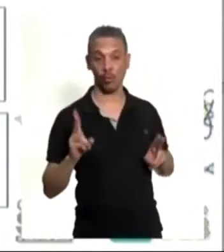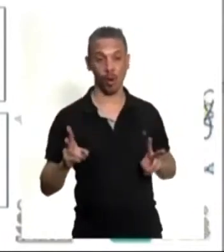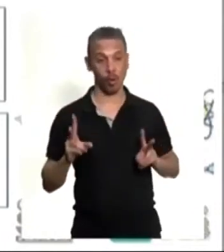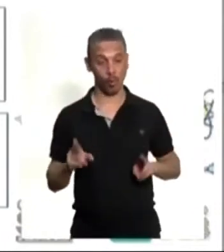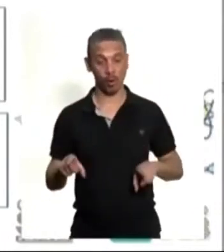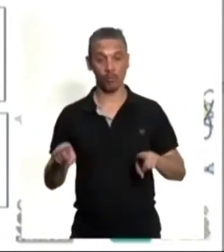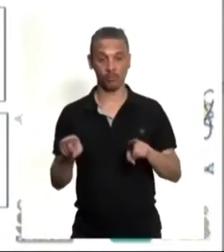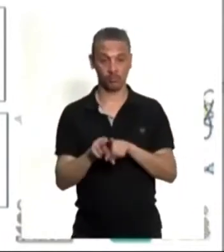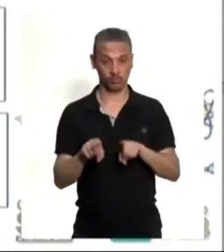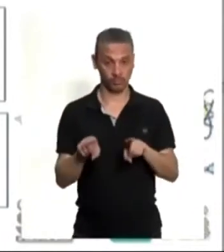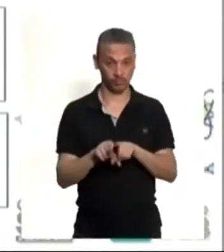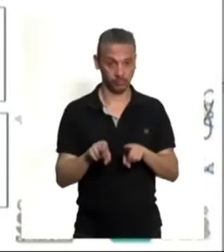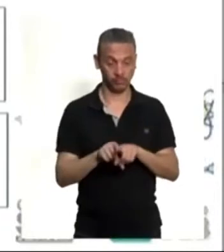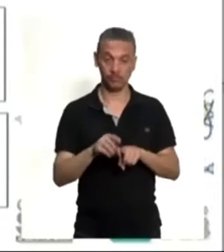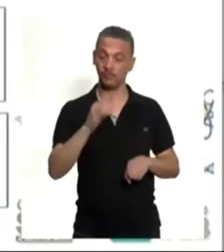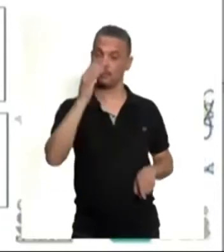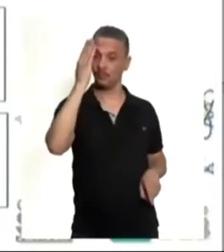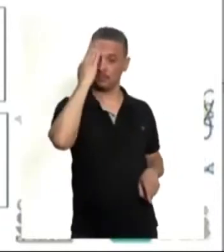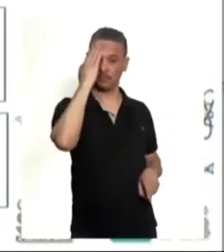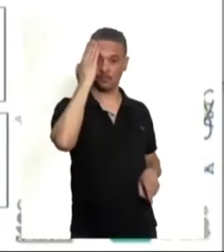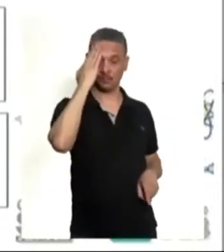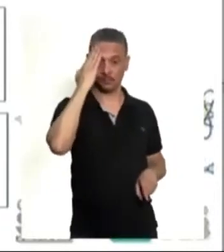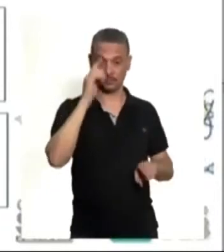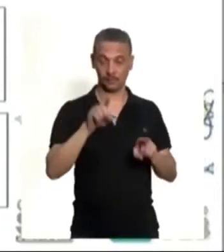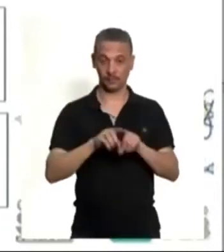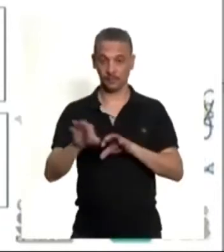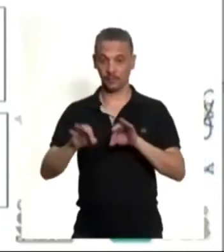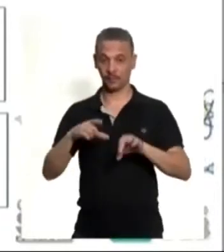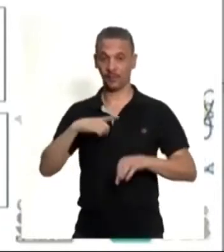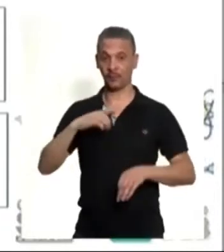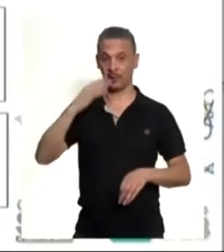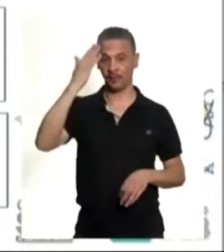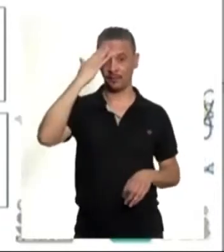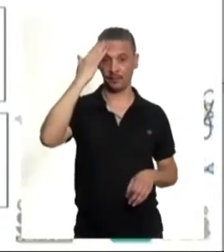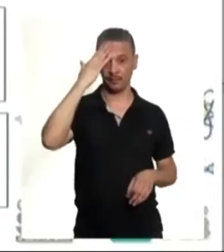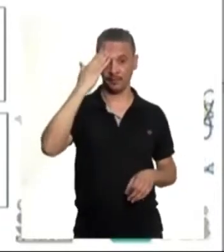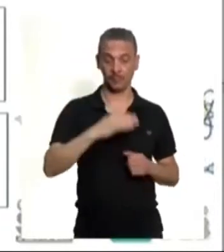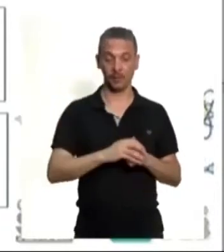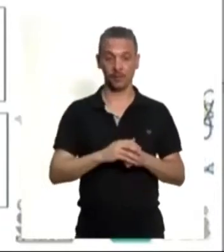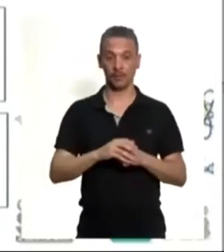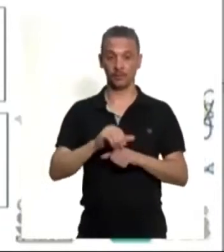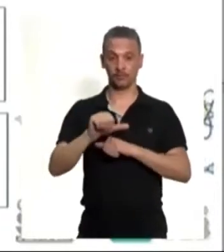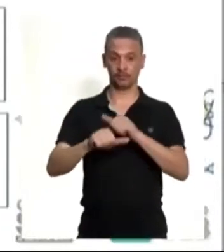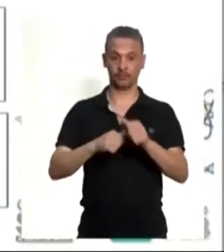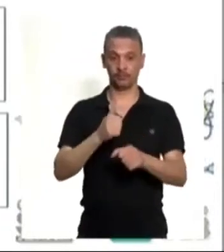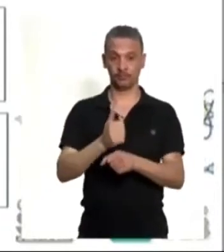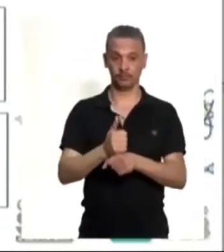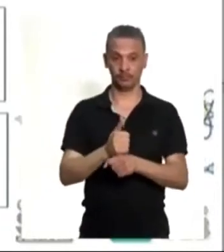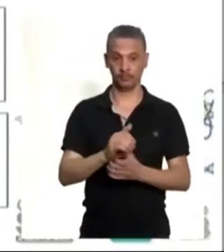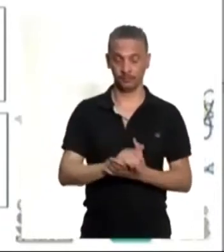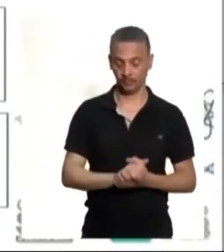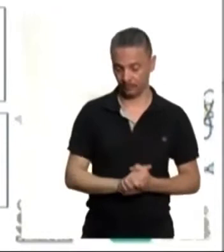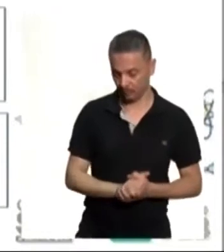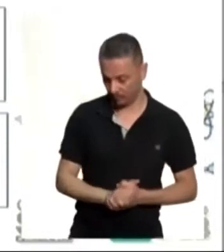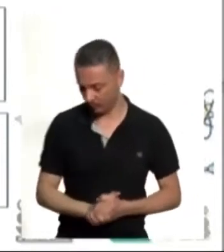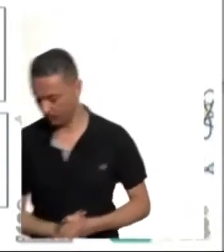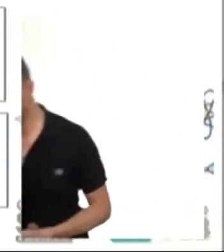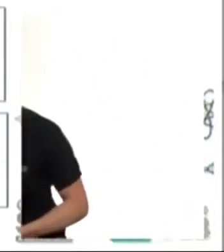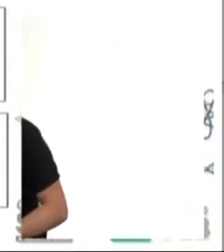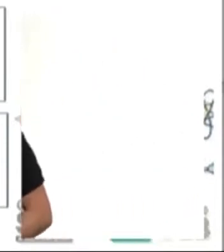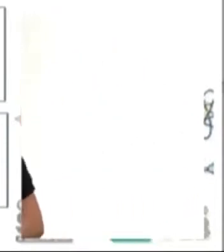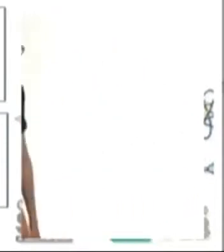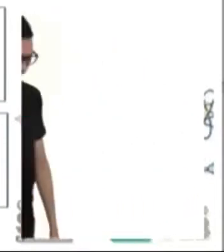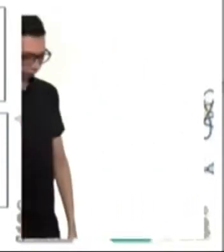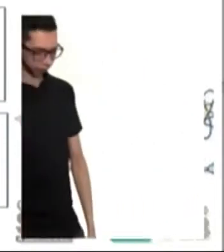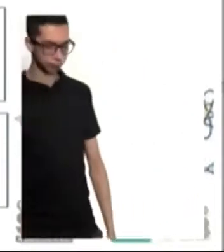igual à largura da caixa, que vai ser igual à altura da caixa. É o tradicional dado, ou mais tecnicamente falando,